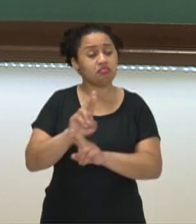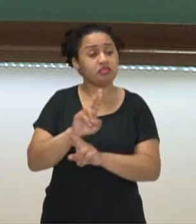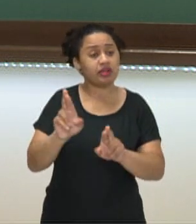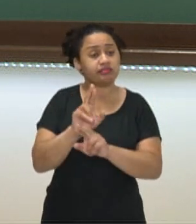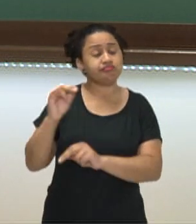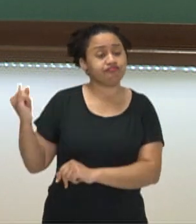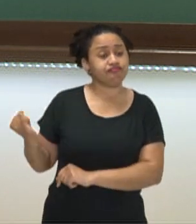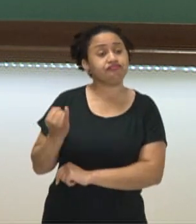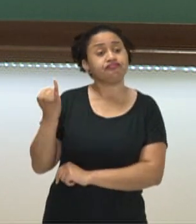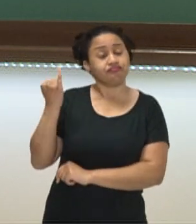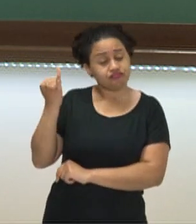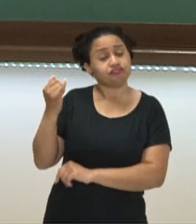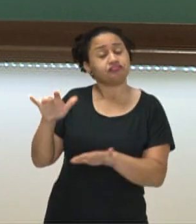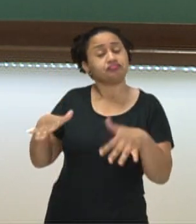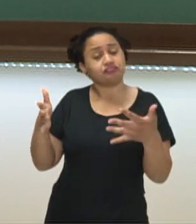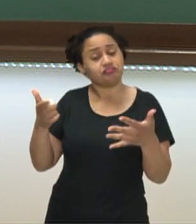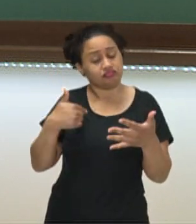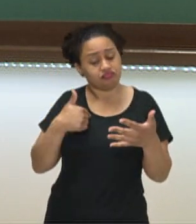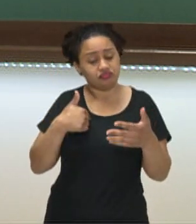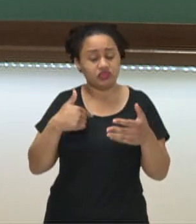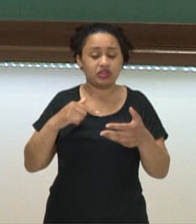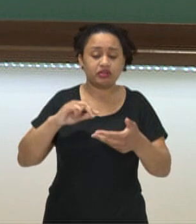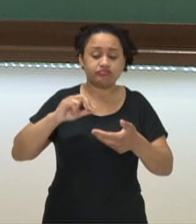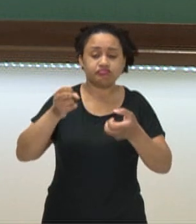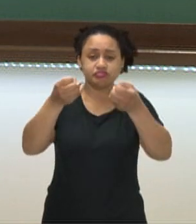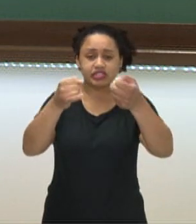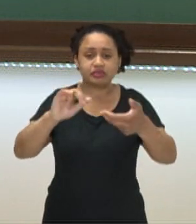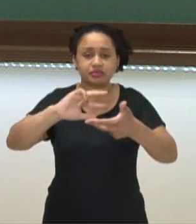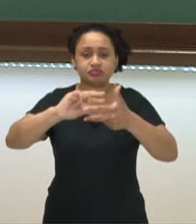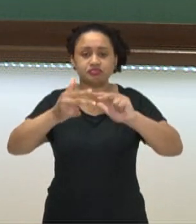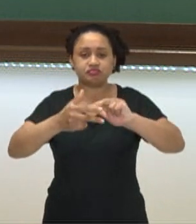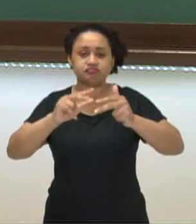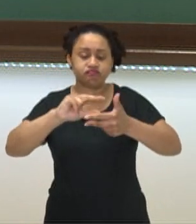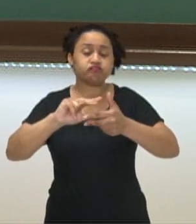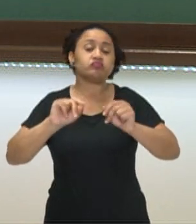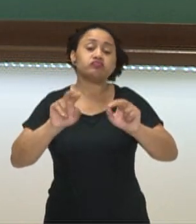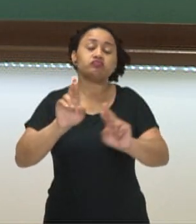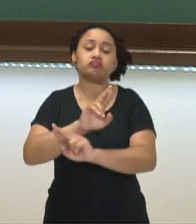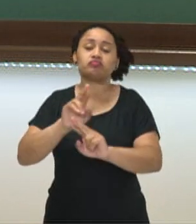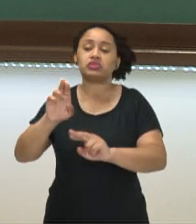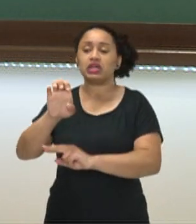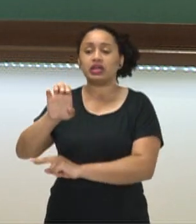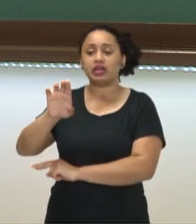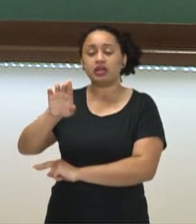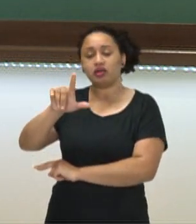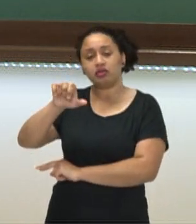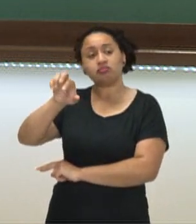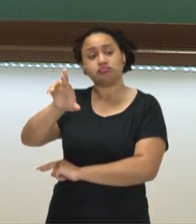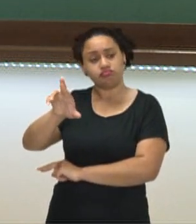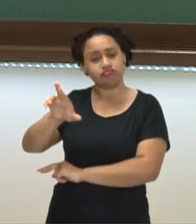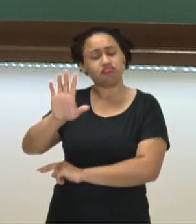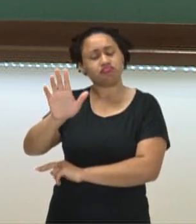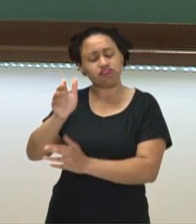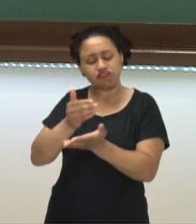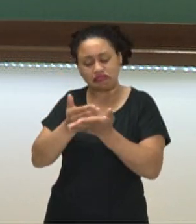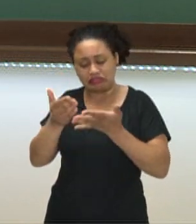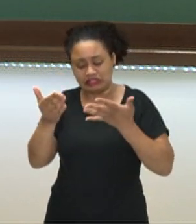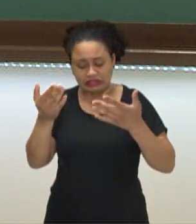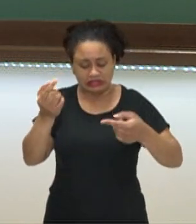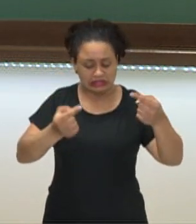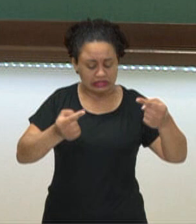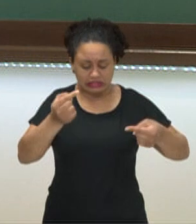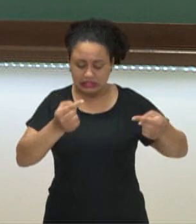muito importante quando a gente trabalha com os poliedros, a relação de Euler. Já começo com